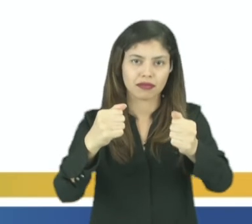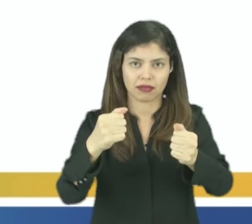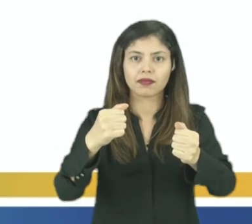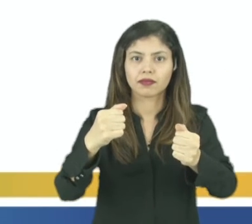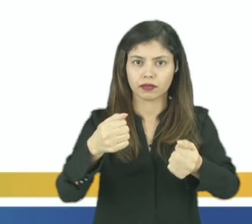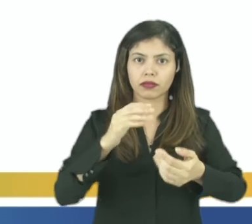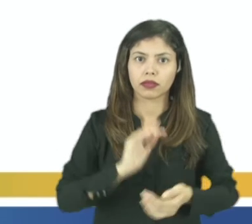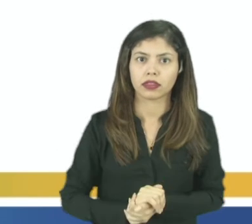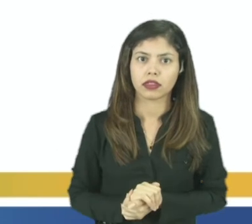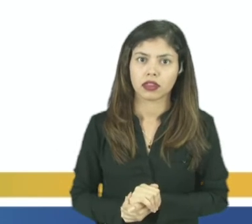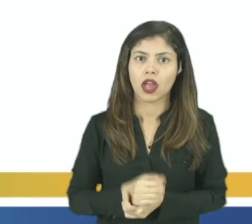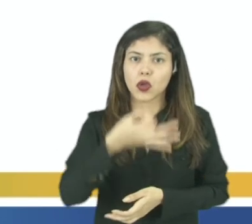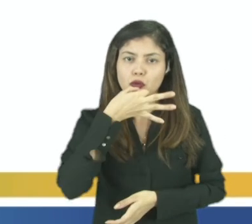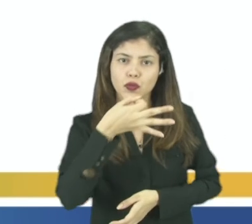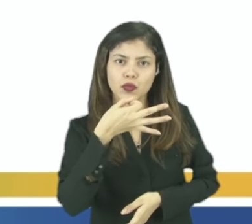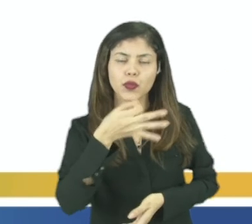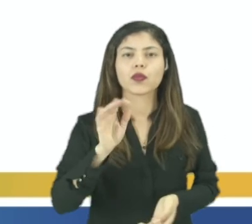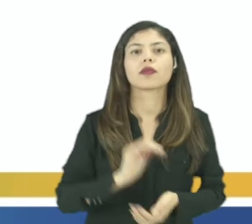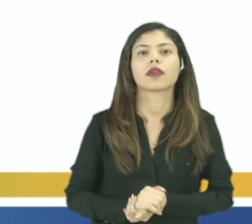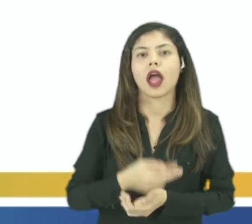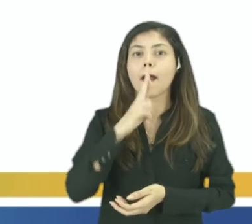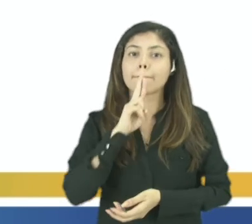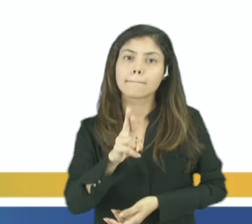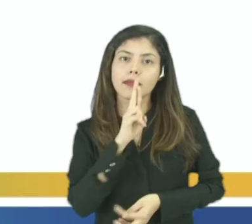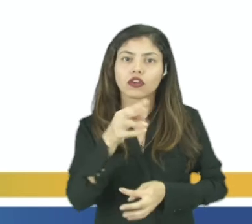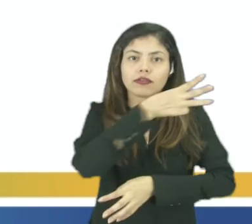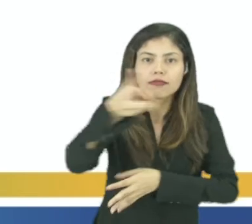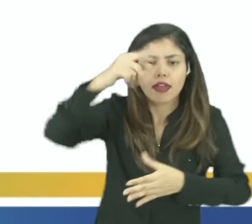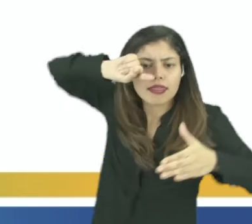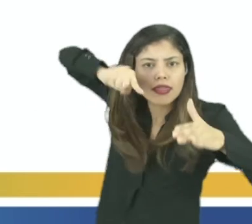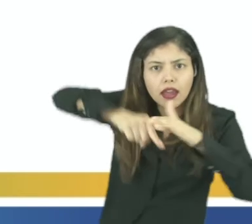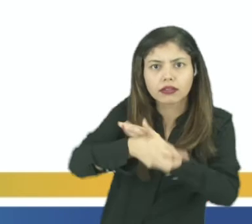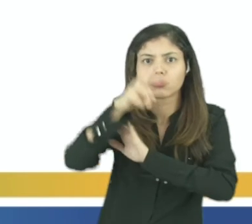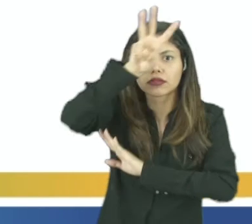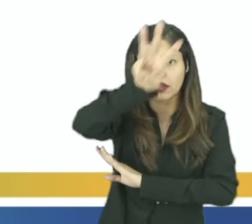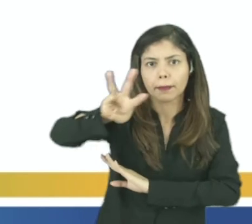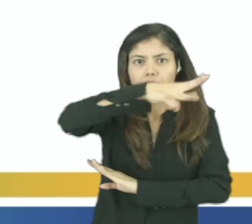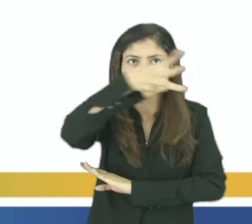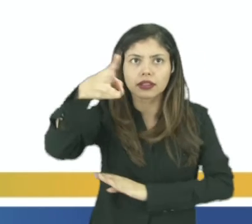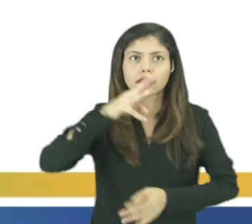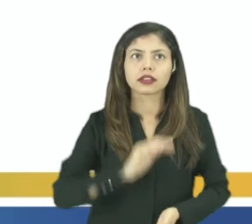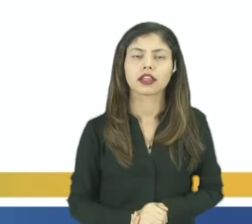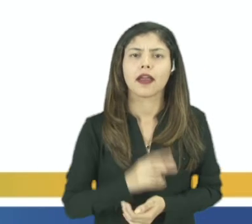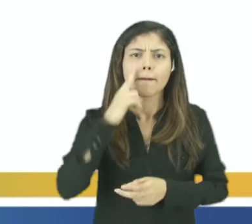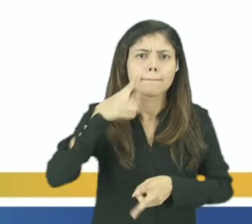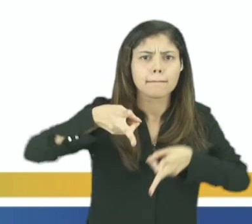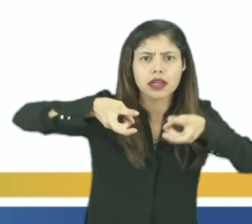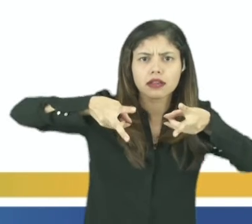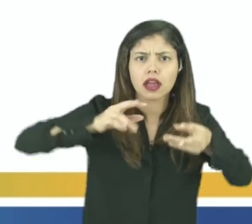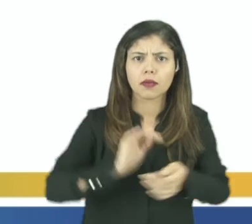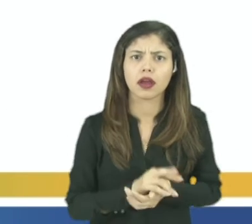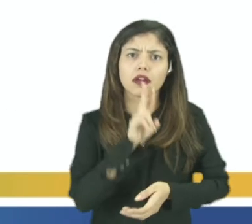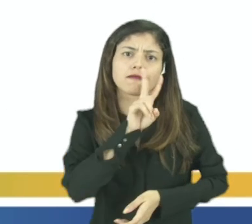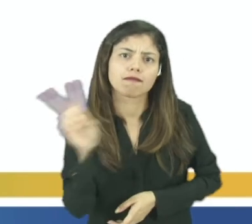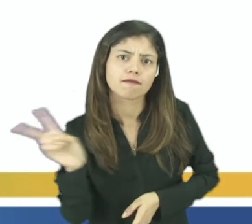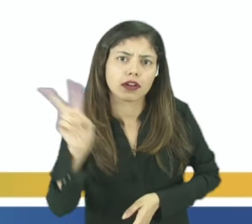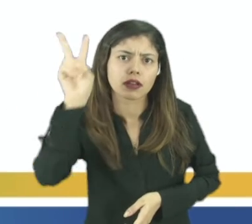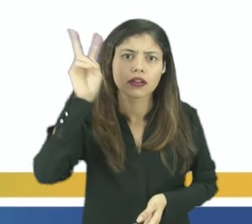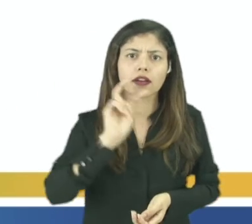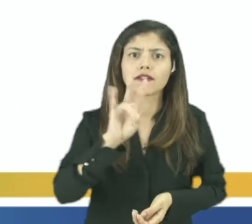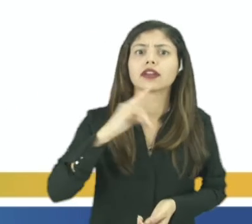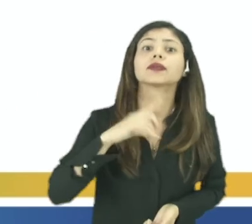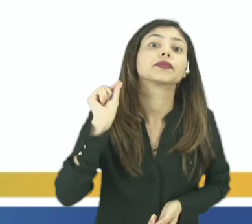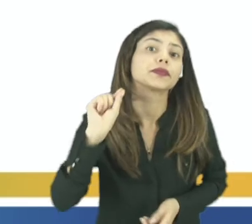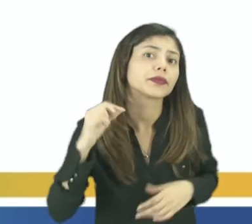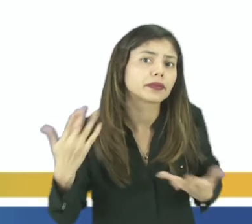essa operação aí que está dentro dessa matriz, nós teremos uma nova matriz. Então vejam que o valor será essa